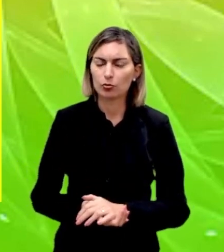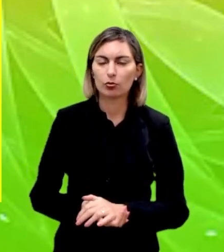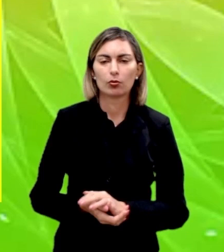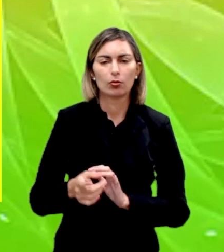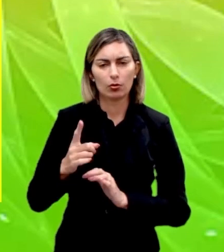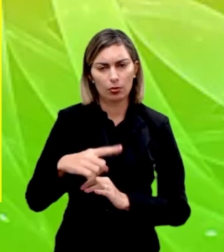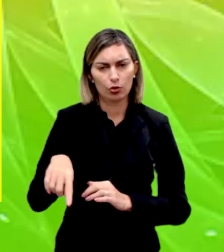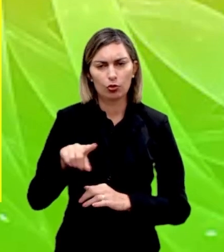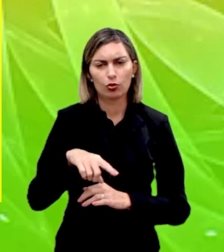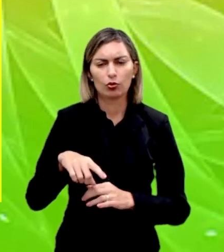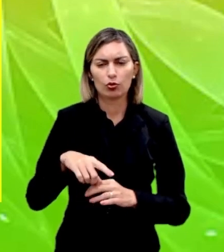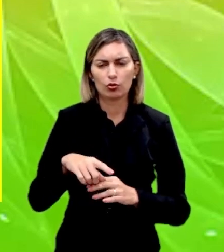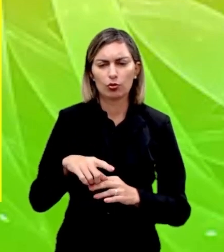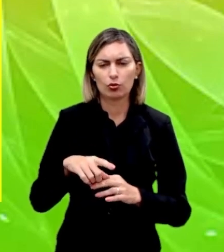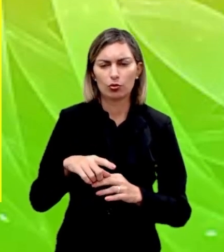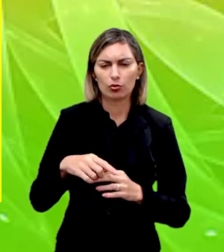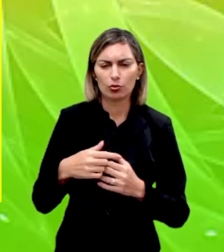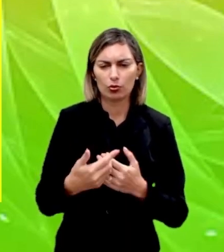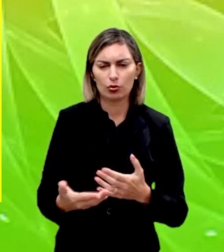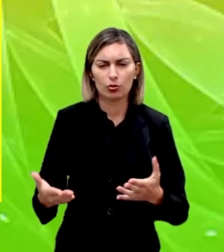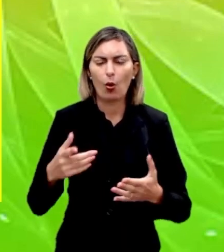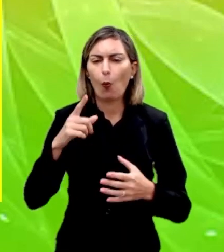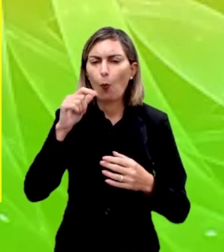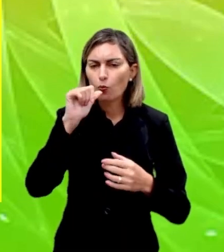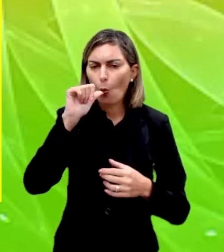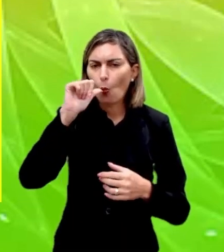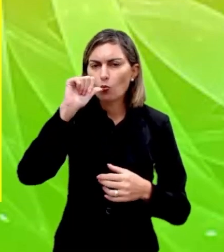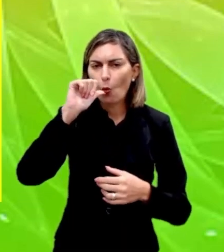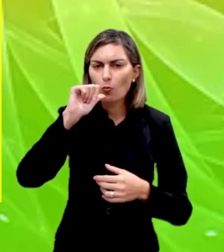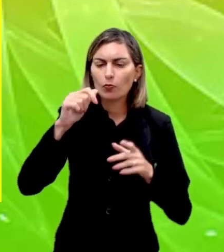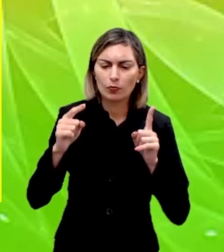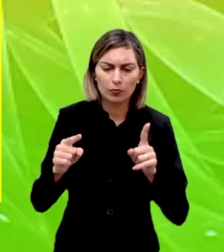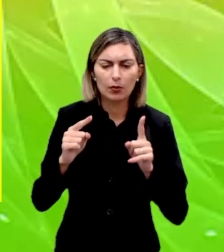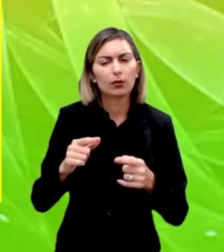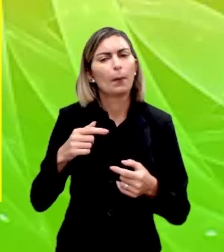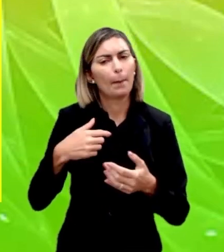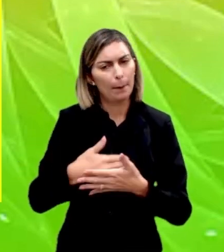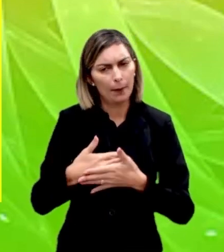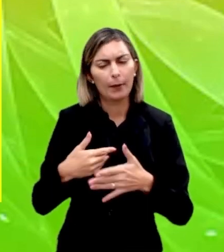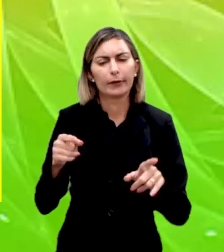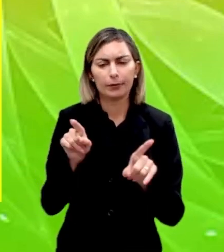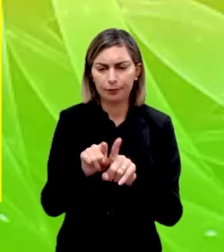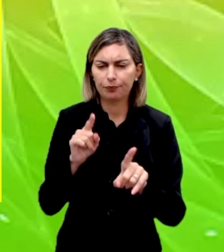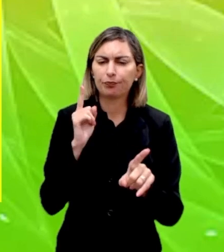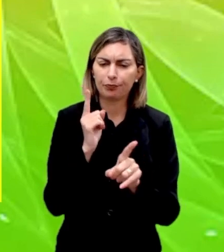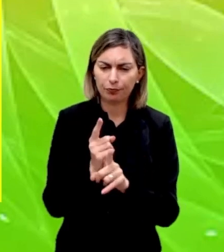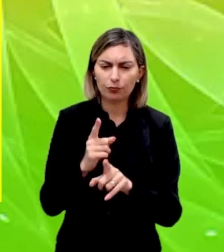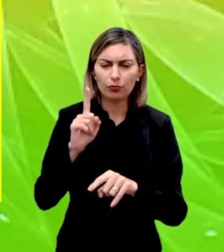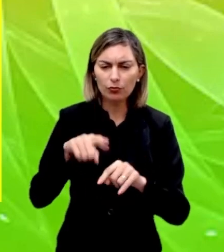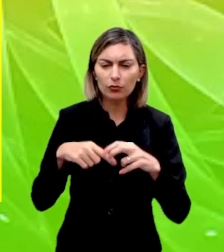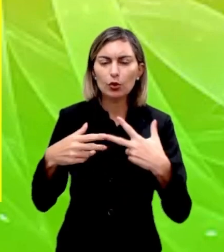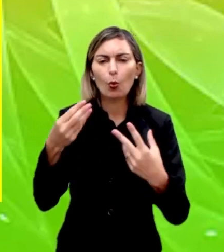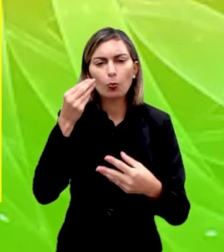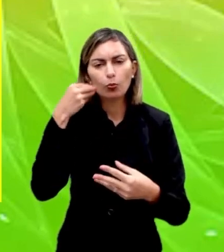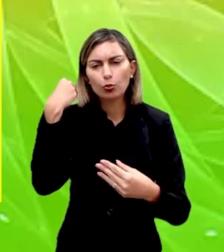Nas mamadeiras dos bebês encontraram os microplásticos. Em produtos